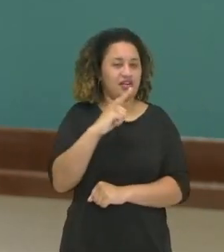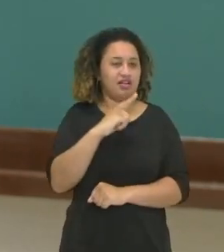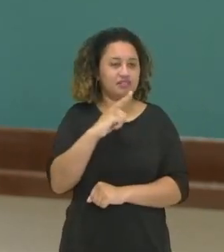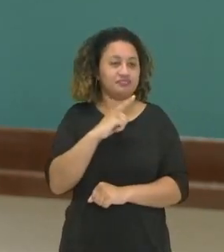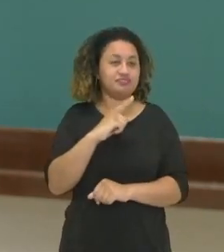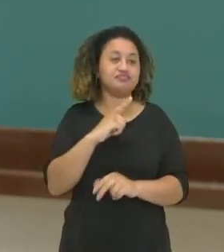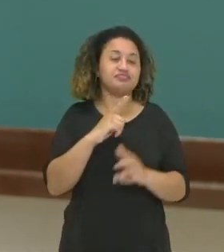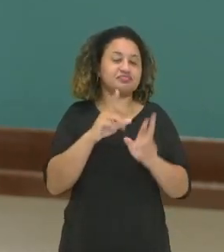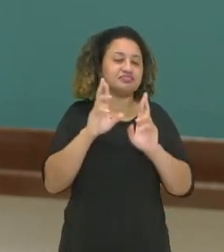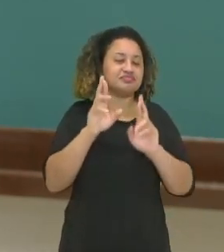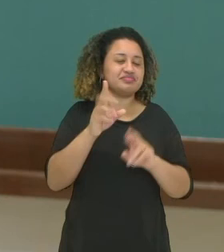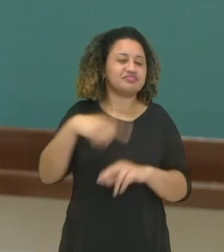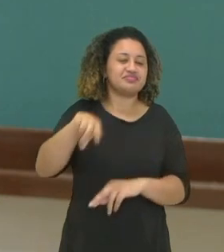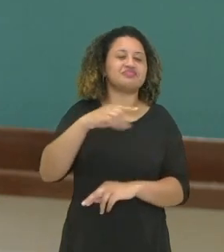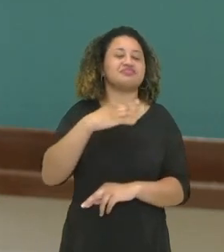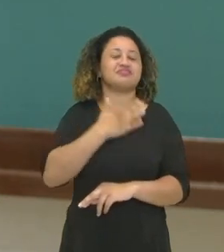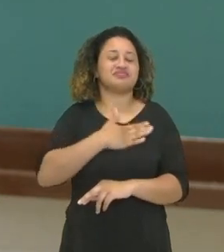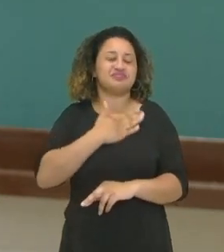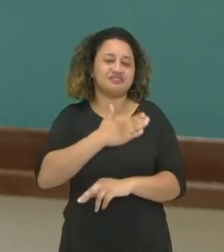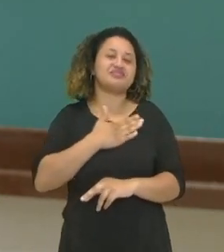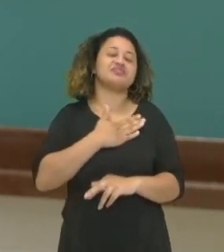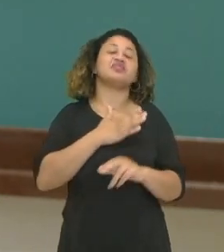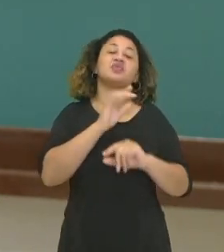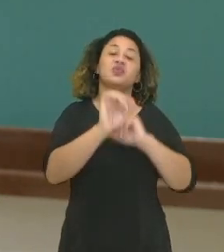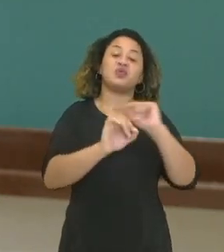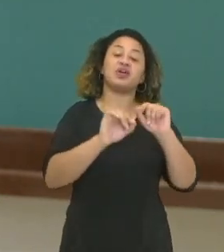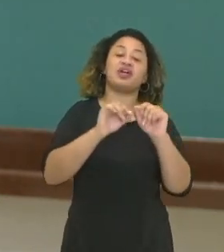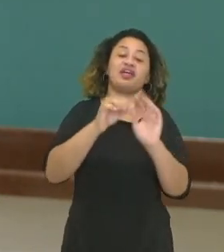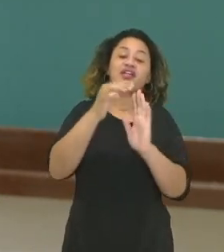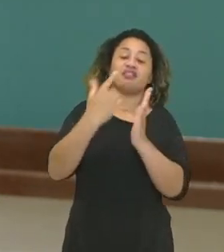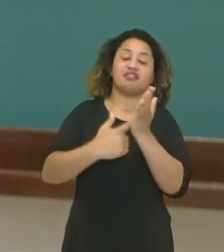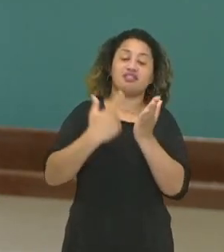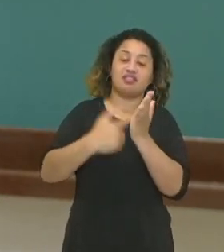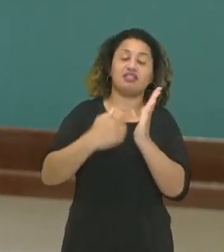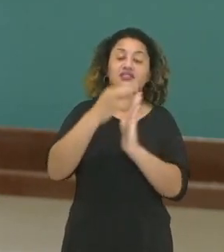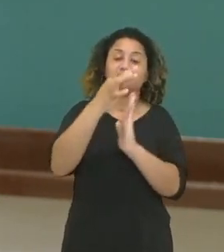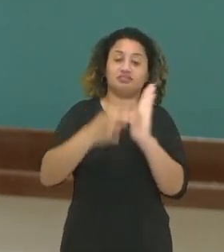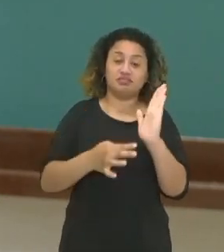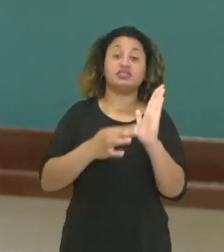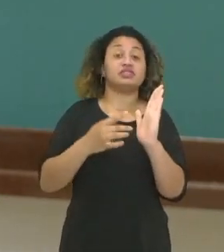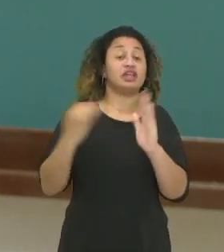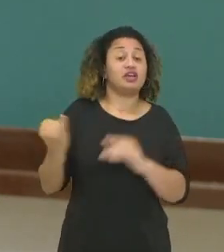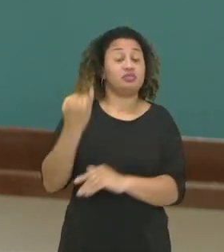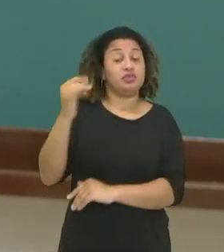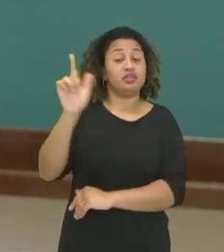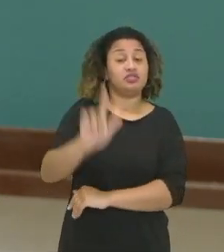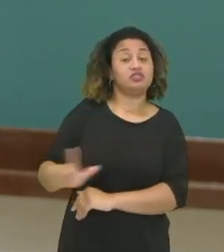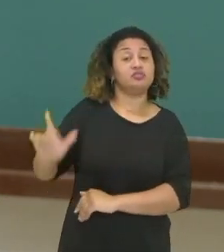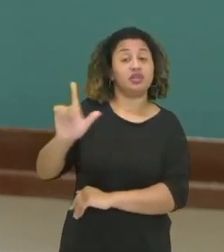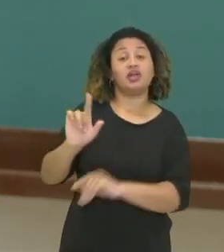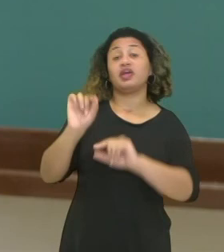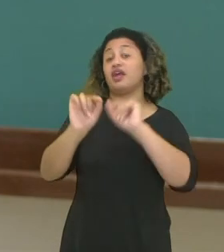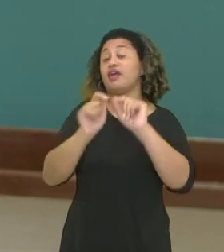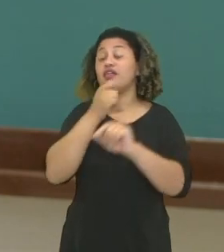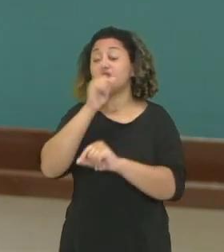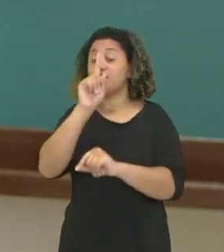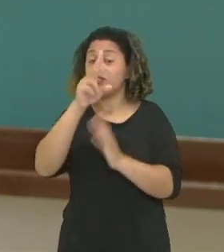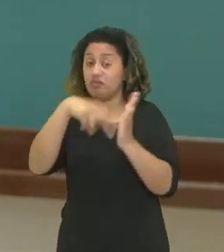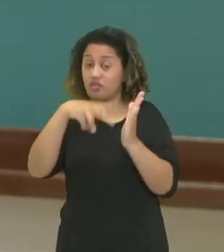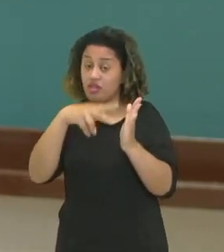Espero que vocês tenham gostado da obra, né? Uma obra bem importante para a nossa literatura. Quem ainda não leu